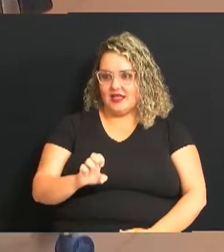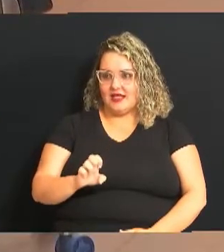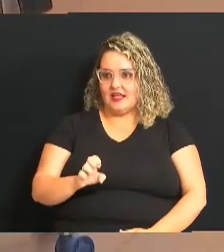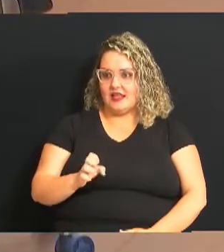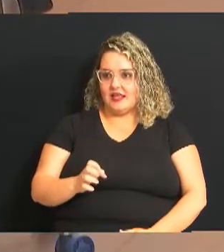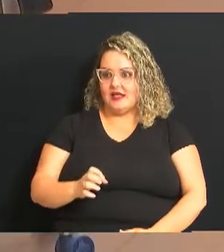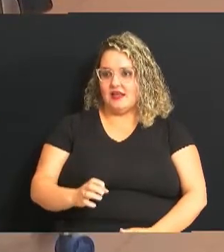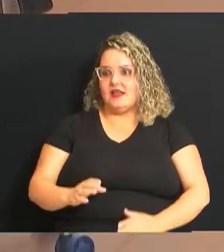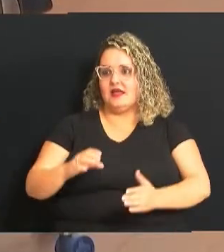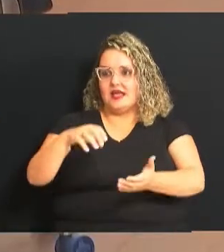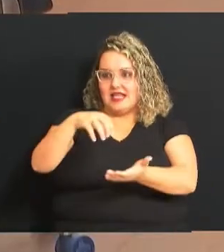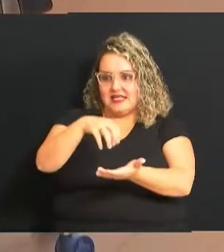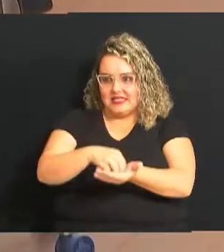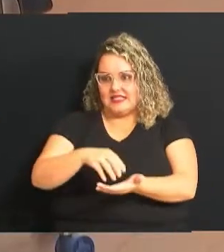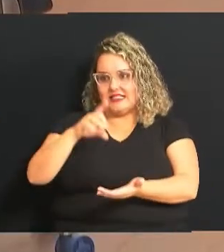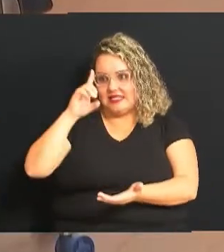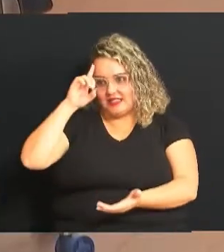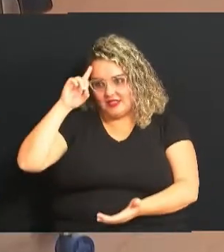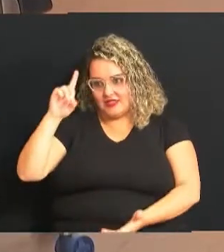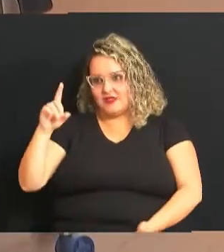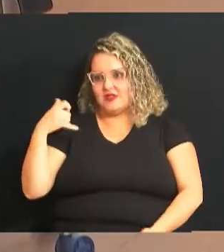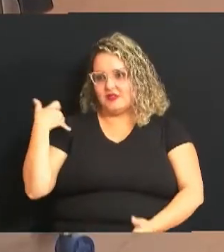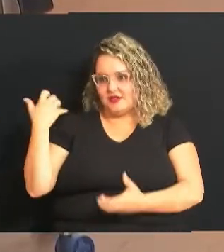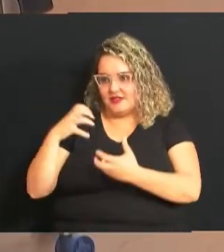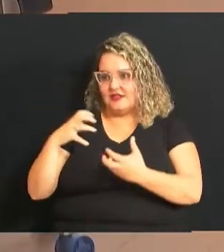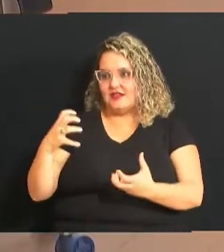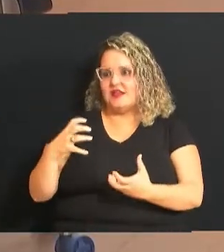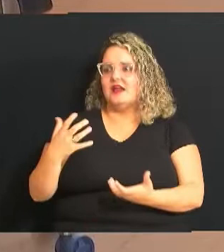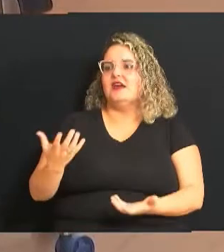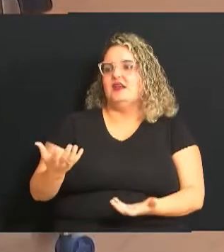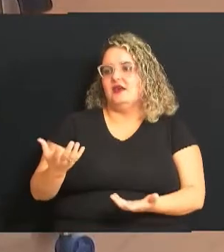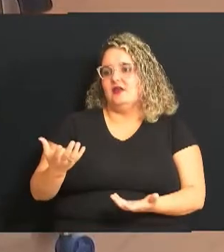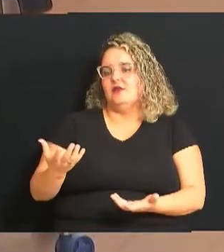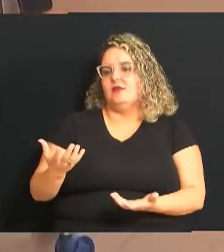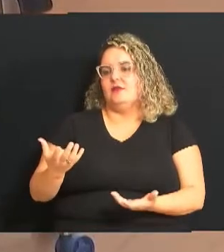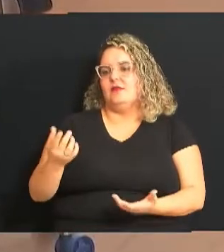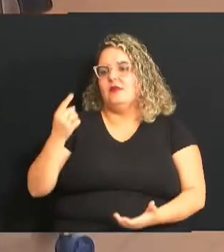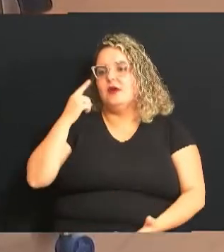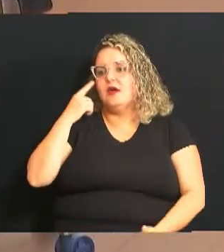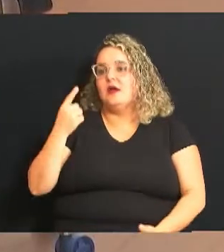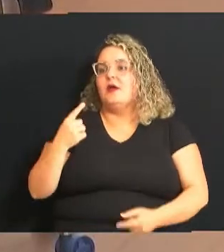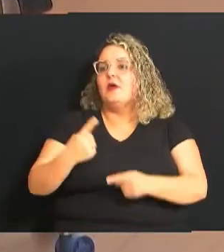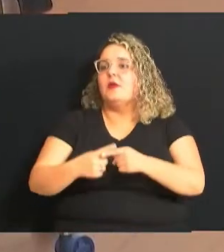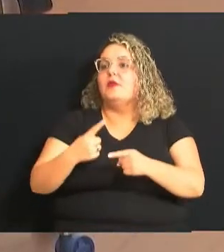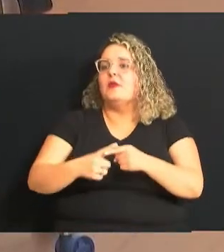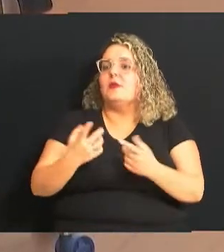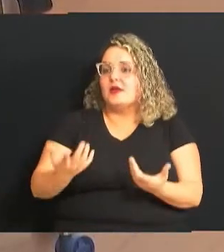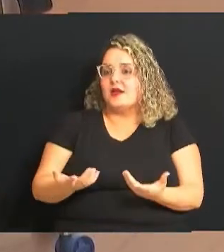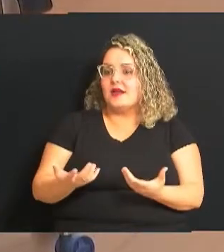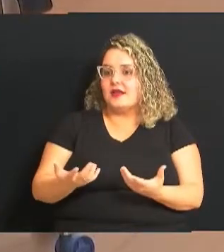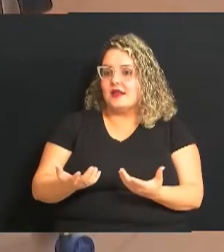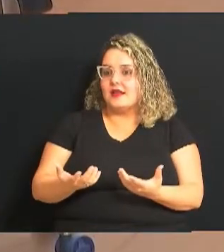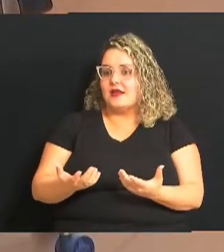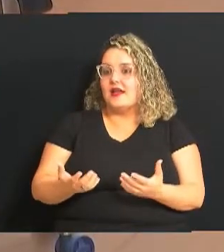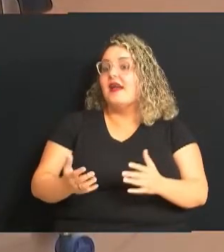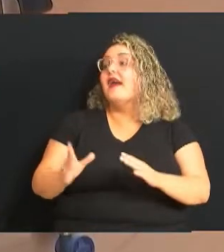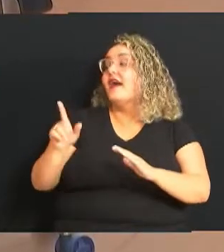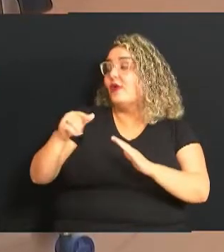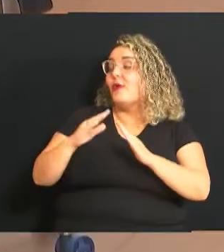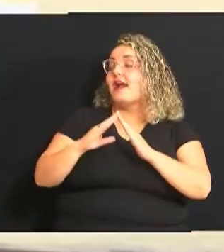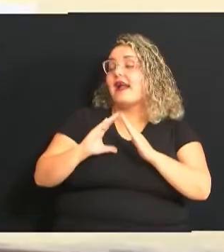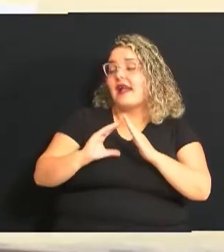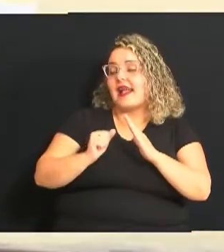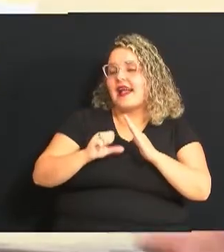verdade, é centro-dia da pessoa idosa. Mas vamos pensar... É um casa-dia. Porque a